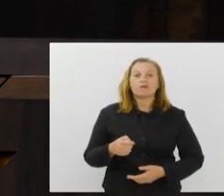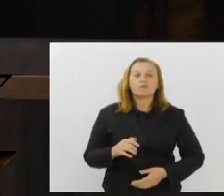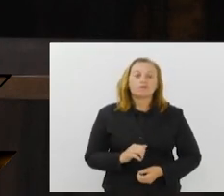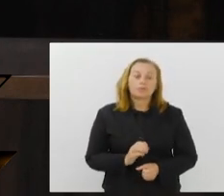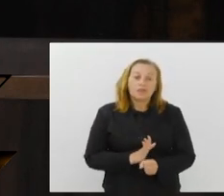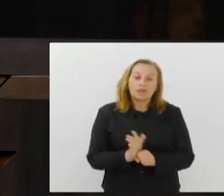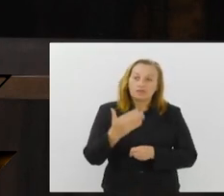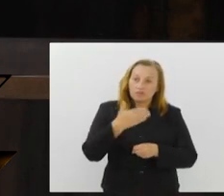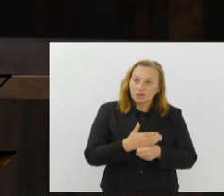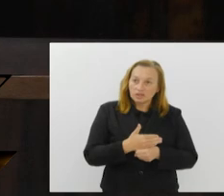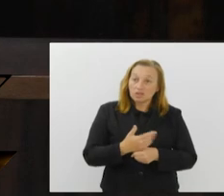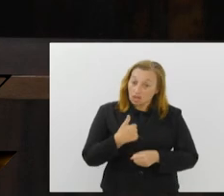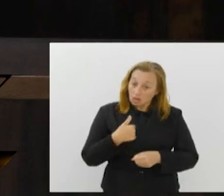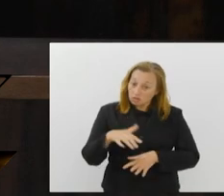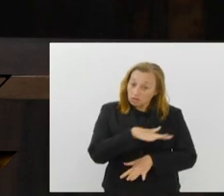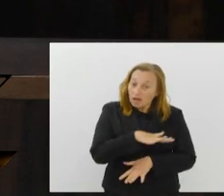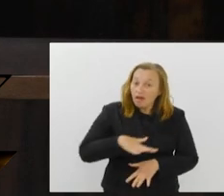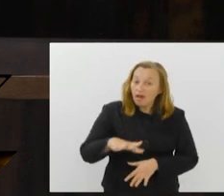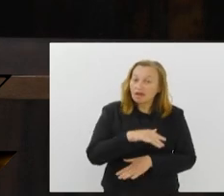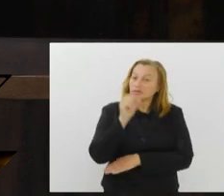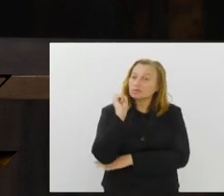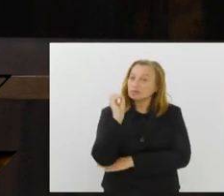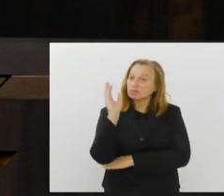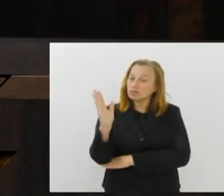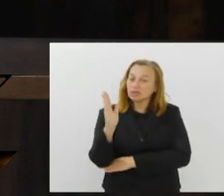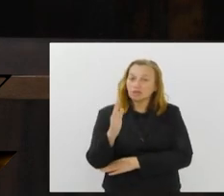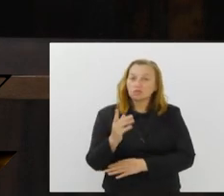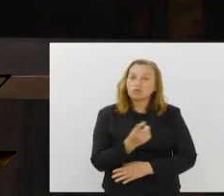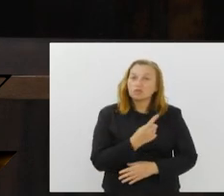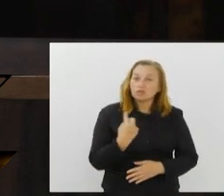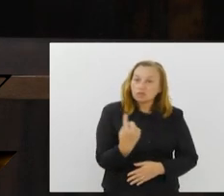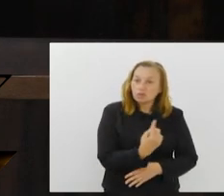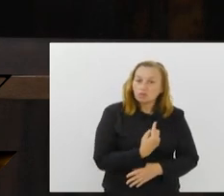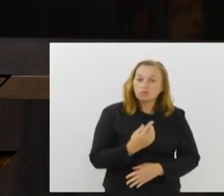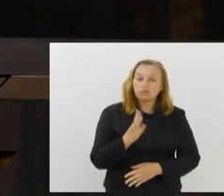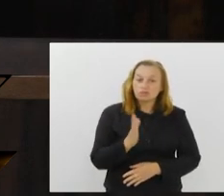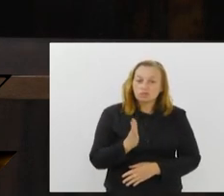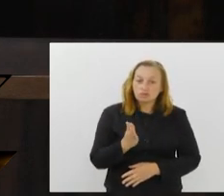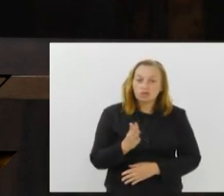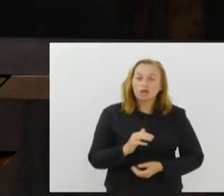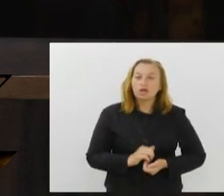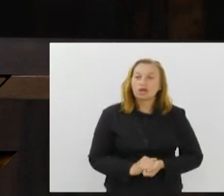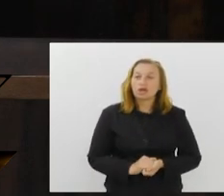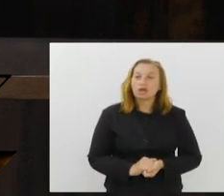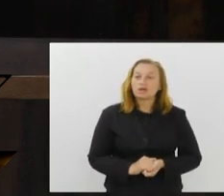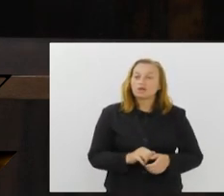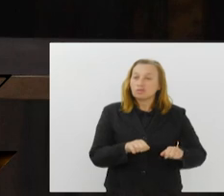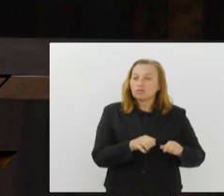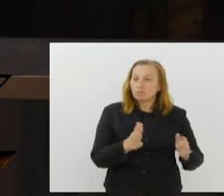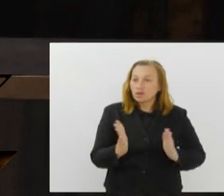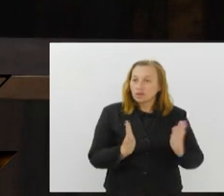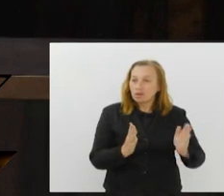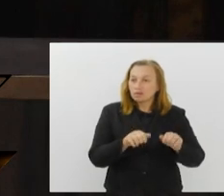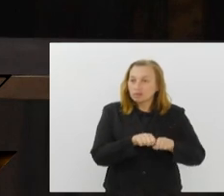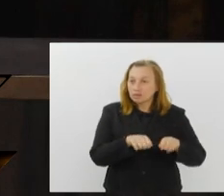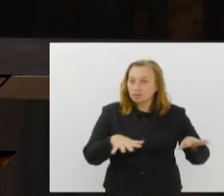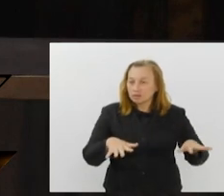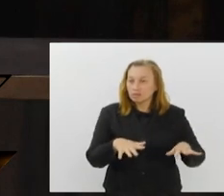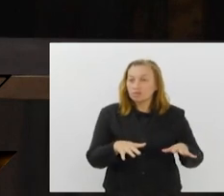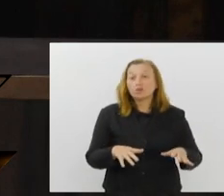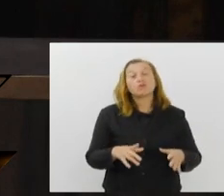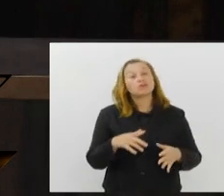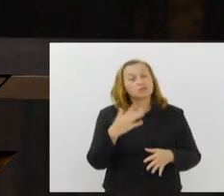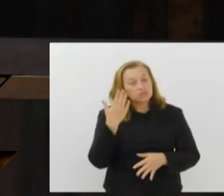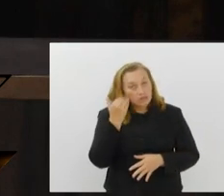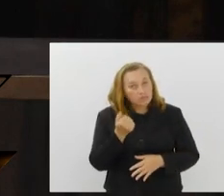né e eu que sou da área ambiental e nós todos que passamos pela covid sabemos o que que isso representou então